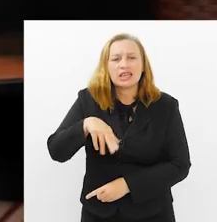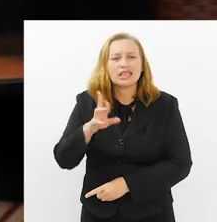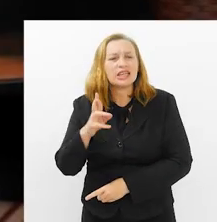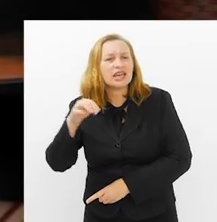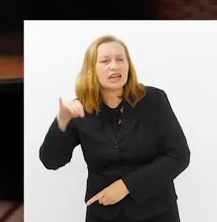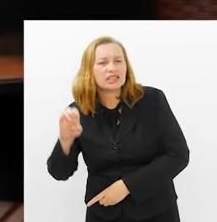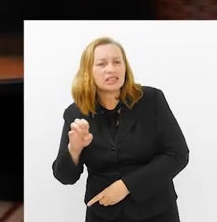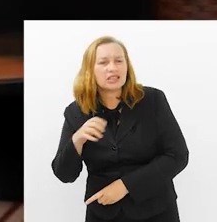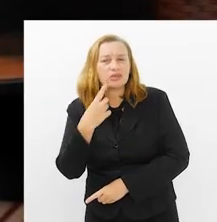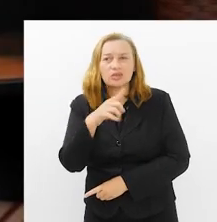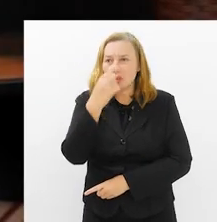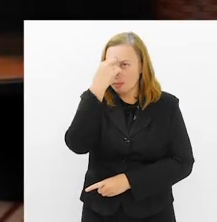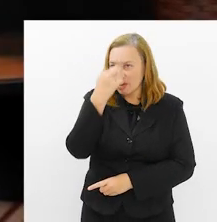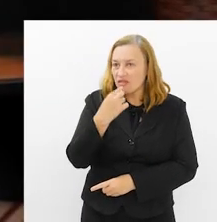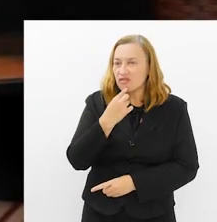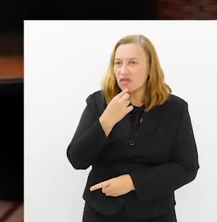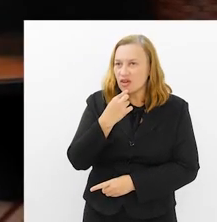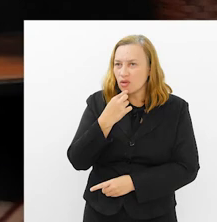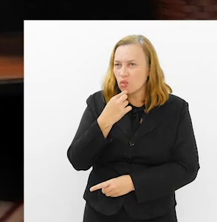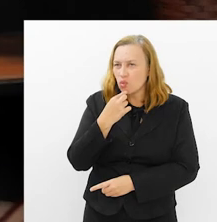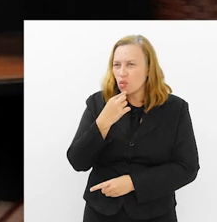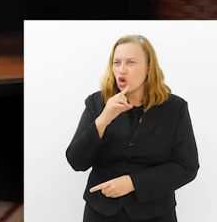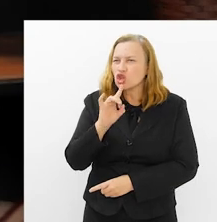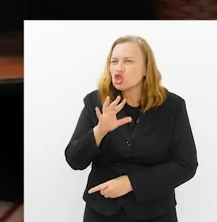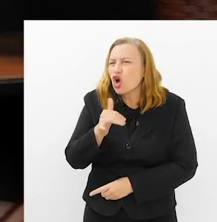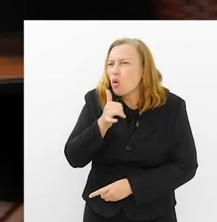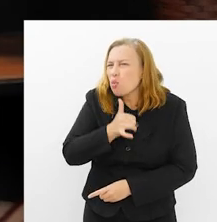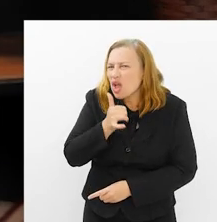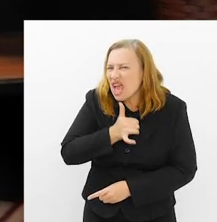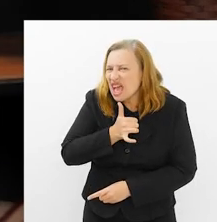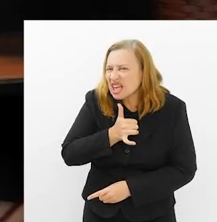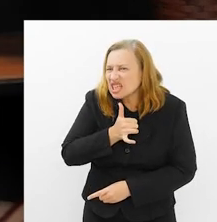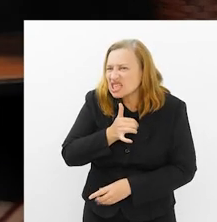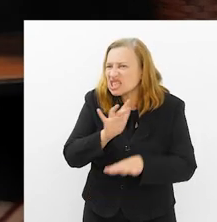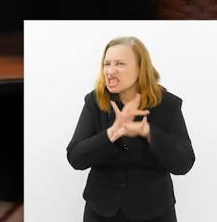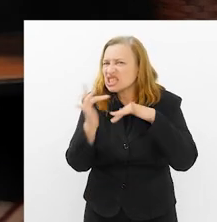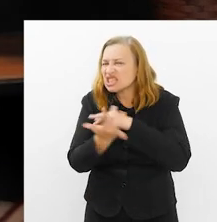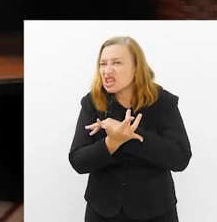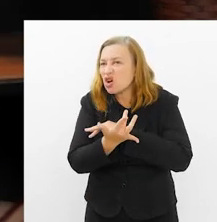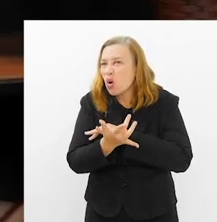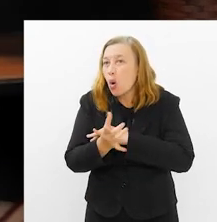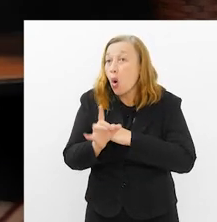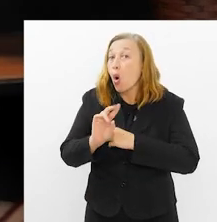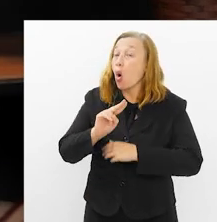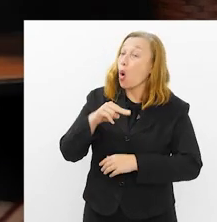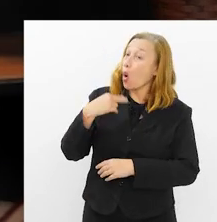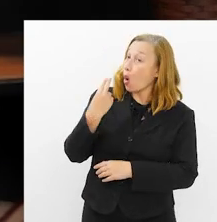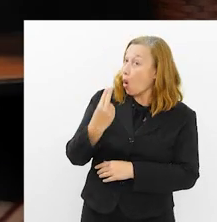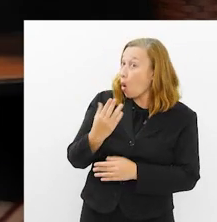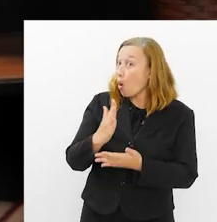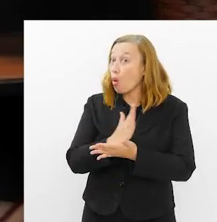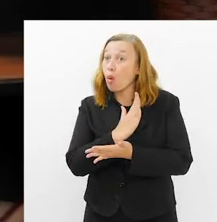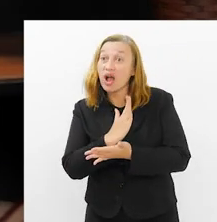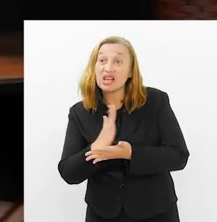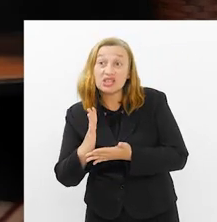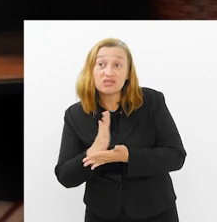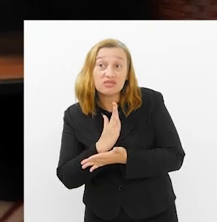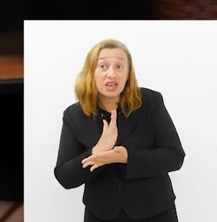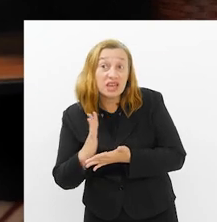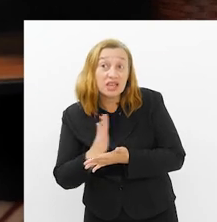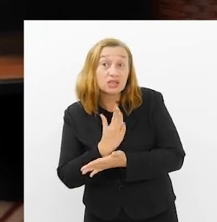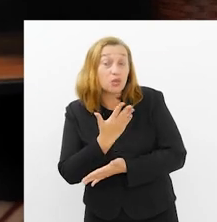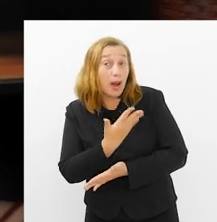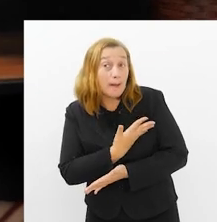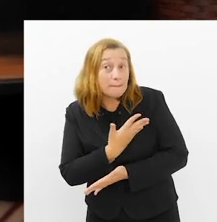descobertas, Niriane, no seu perfil, no seu canal, são só mulheres? São só mulheres ou, às vezes,